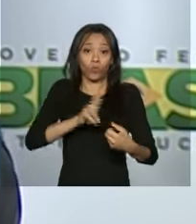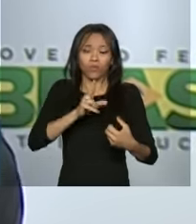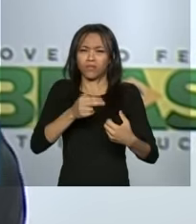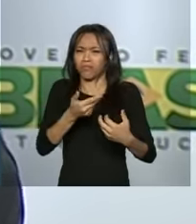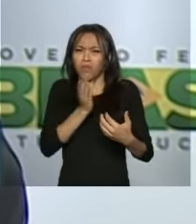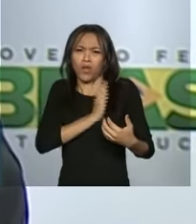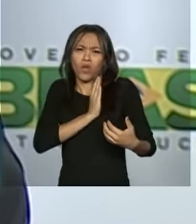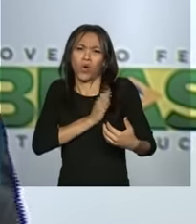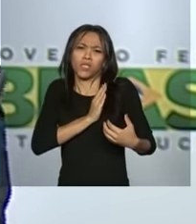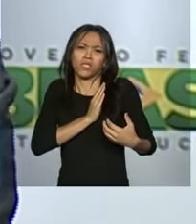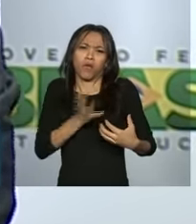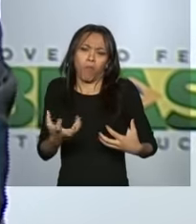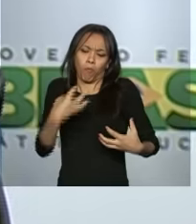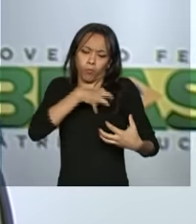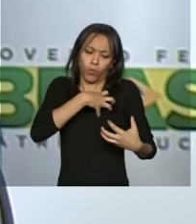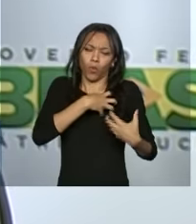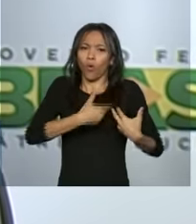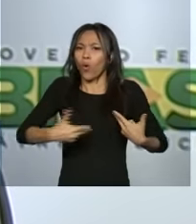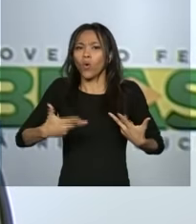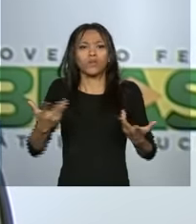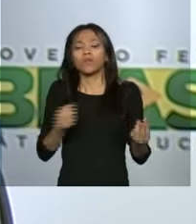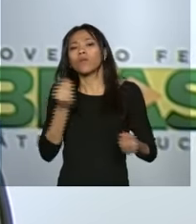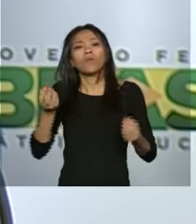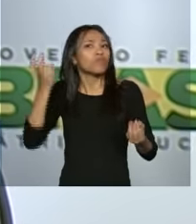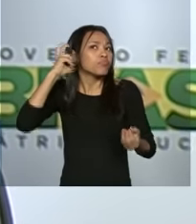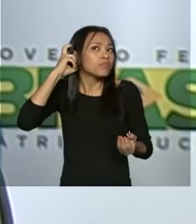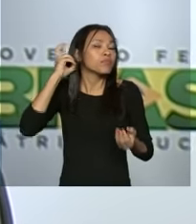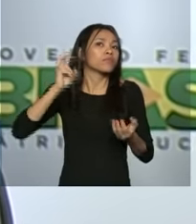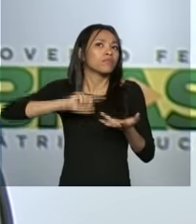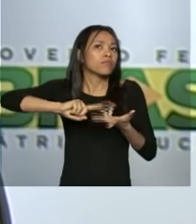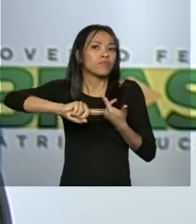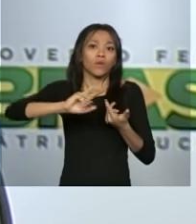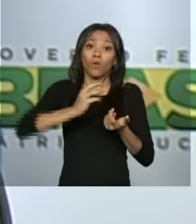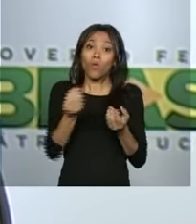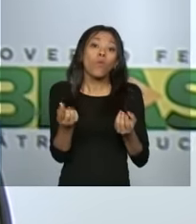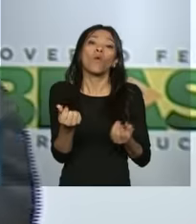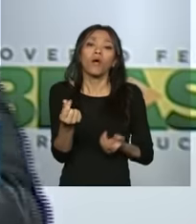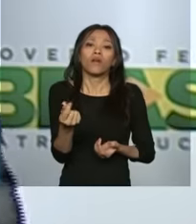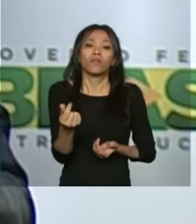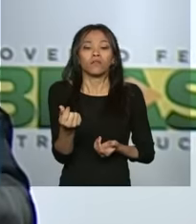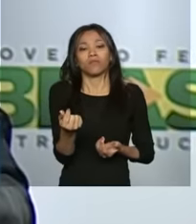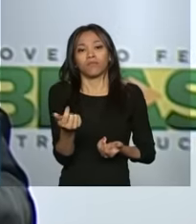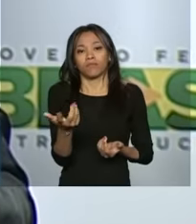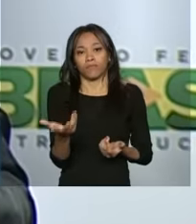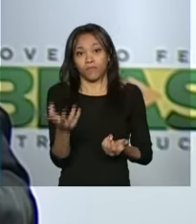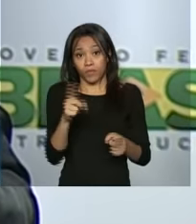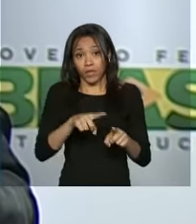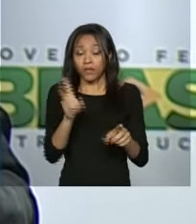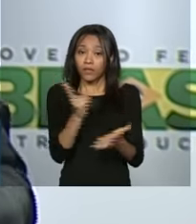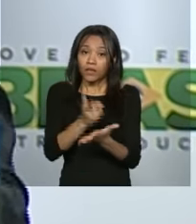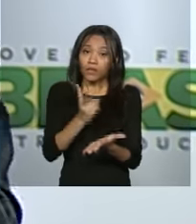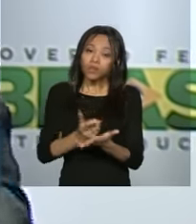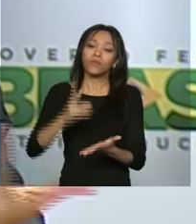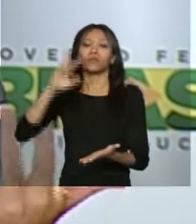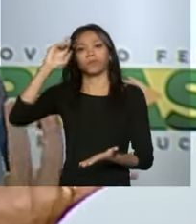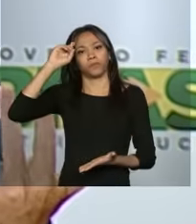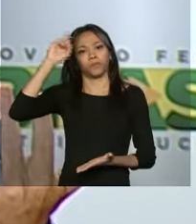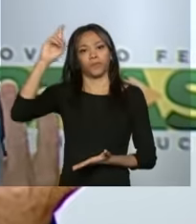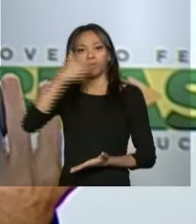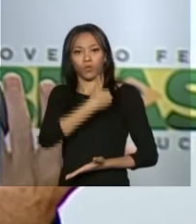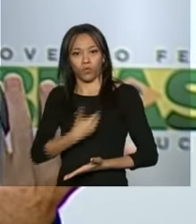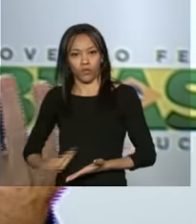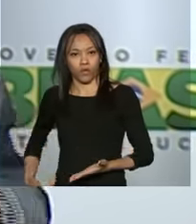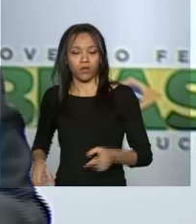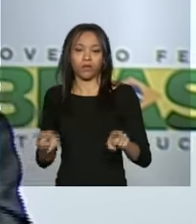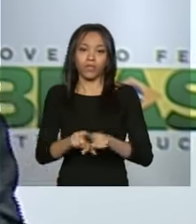enfrentar a questão da assimetria porque não é só o usuário o gestor público o gestor privado eles também ficam